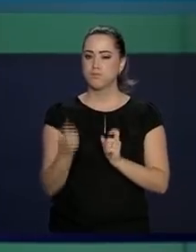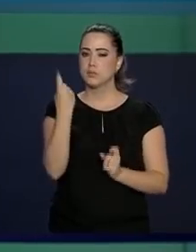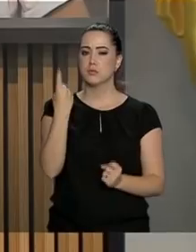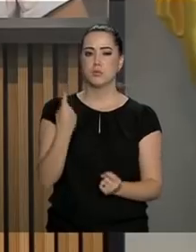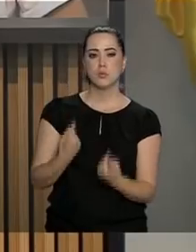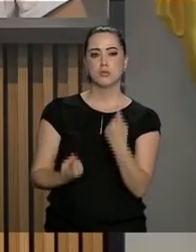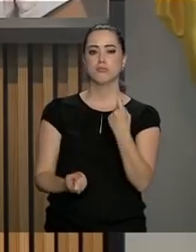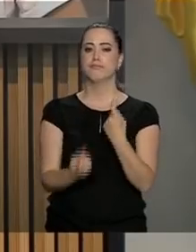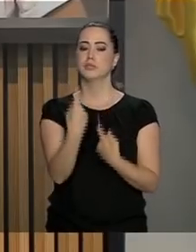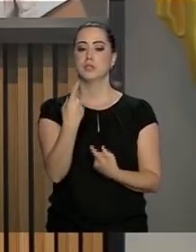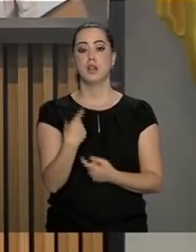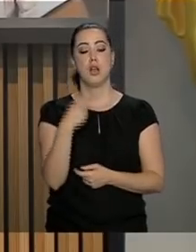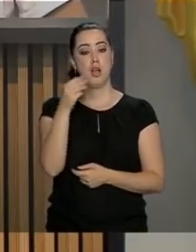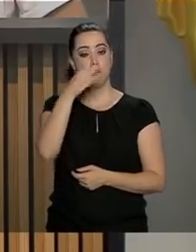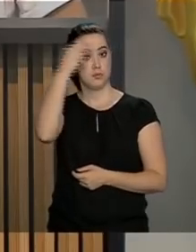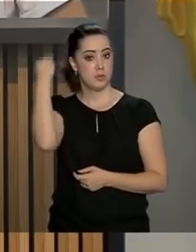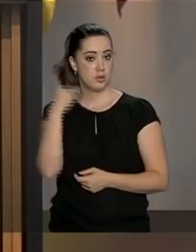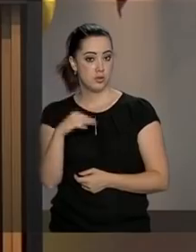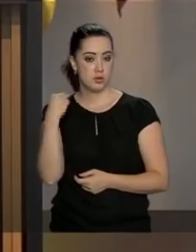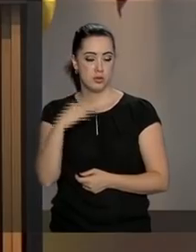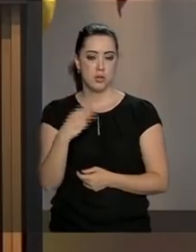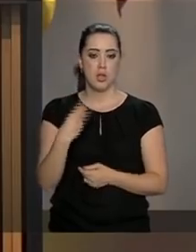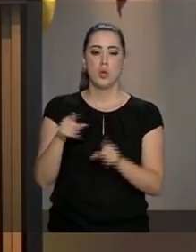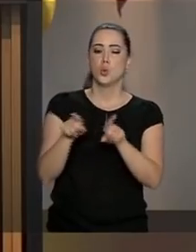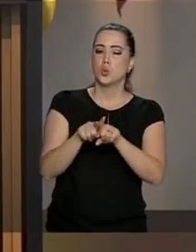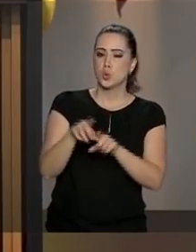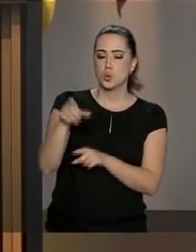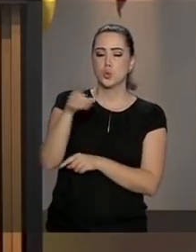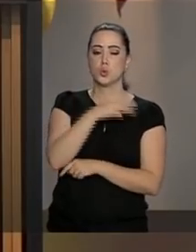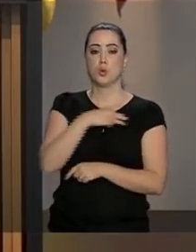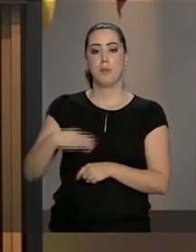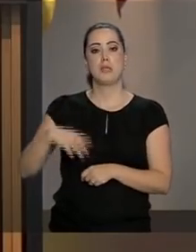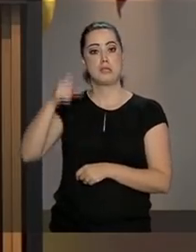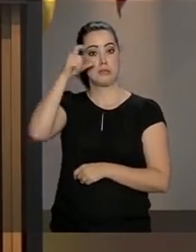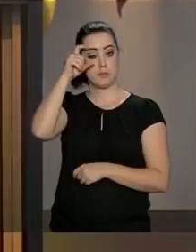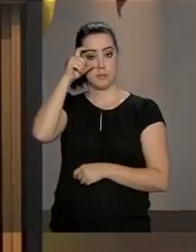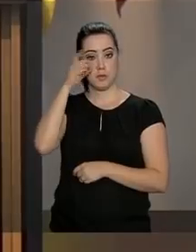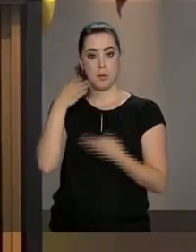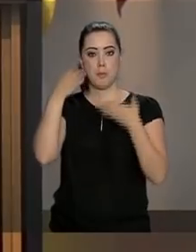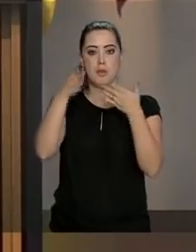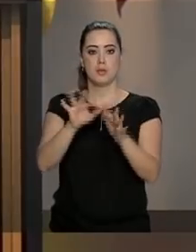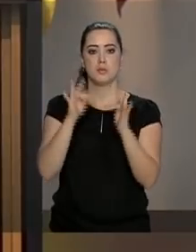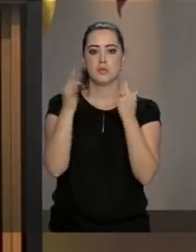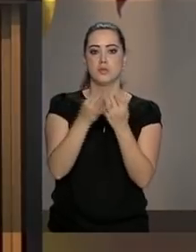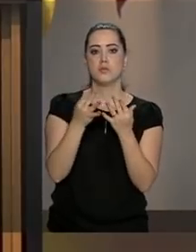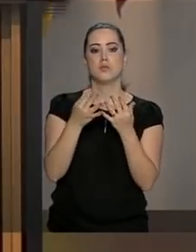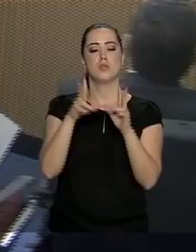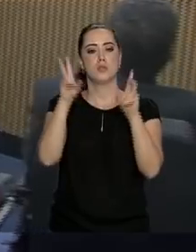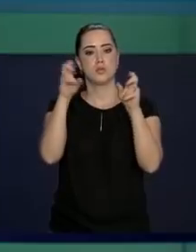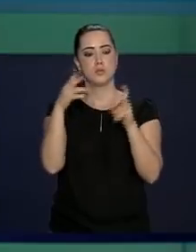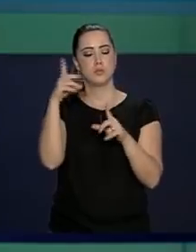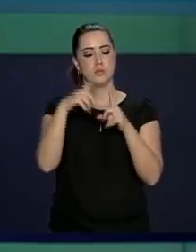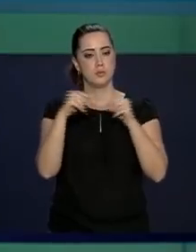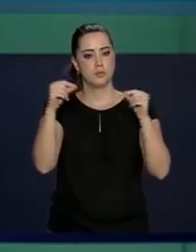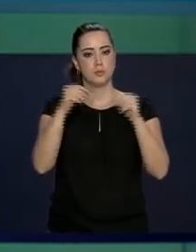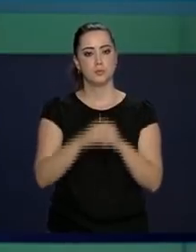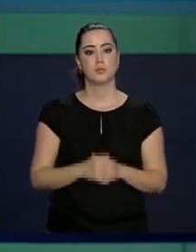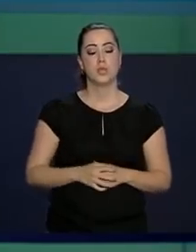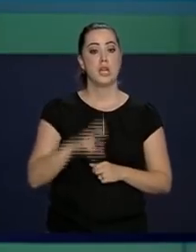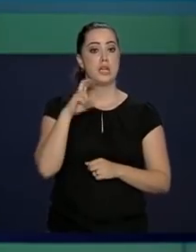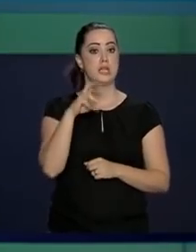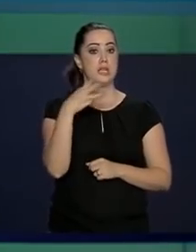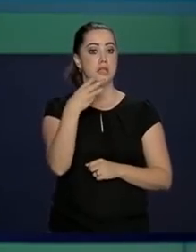Brasil. Primeira-dama Michele Bolsonaro e ministra Damares Alves participam de fórum sobre o tema em Brasília.